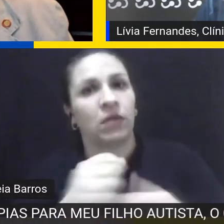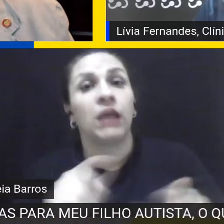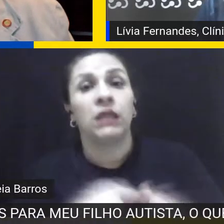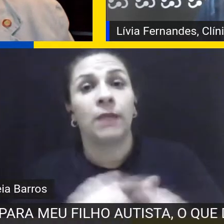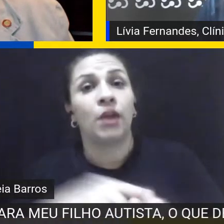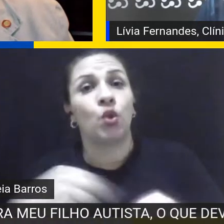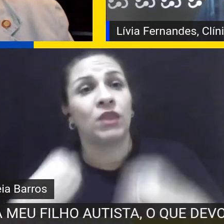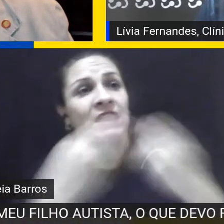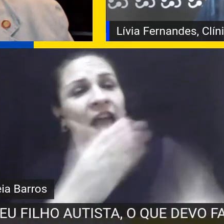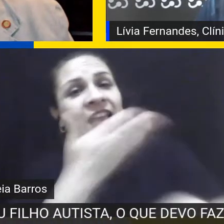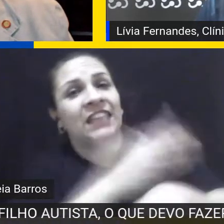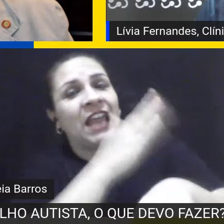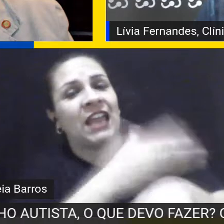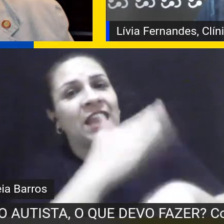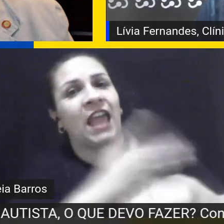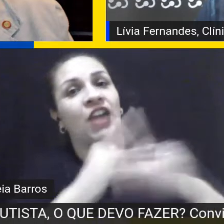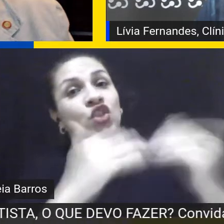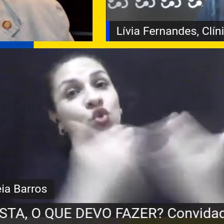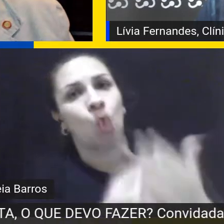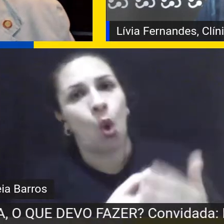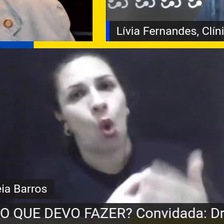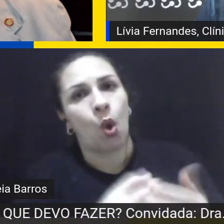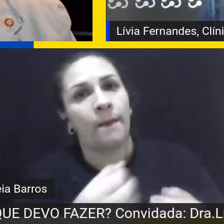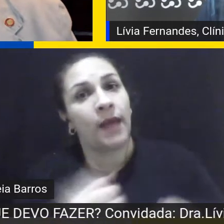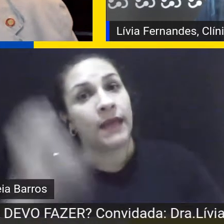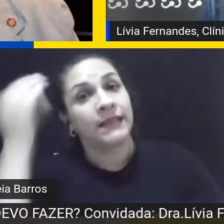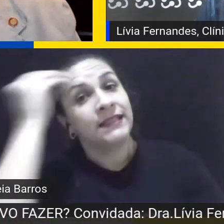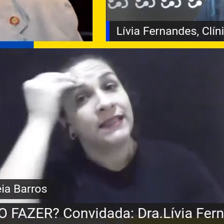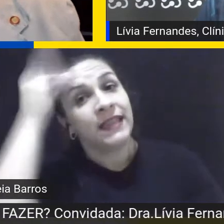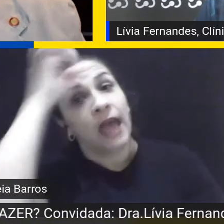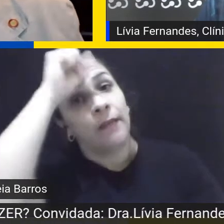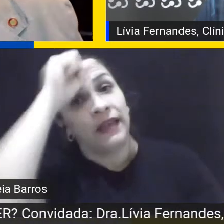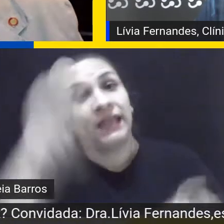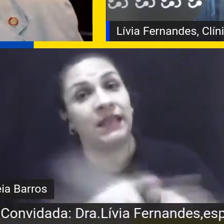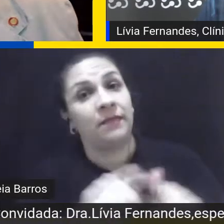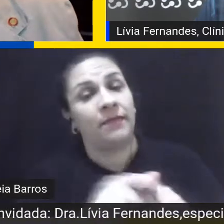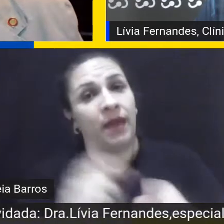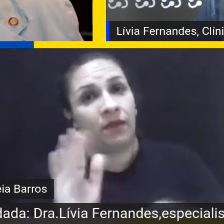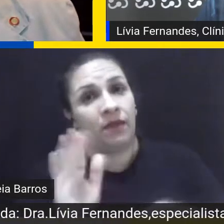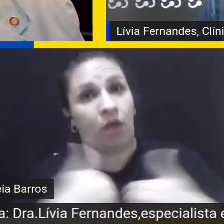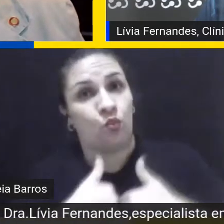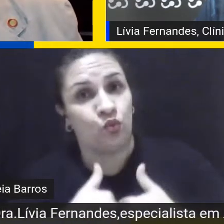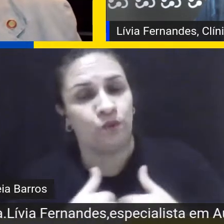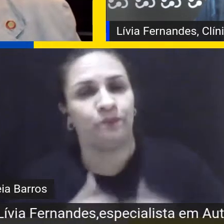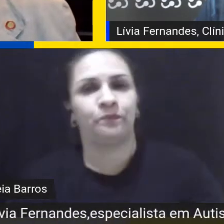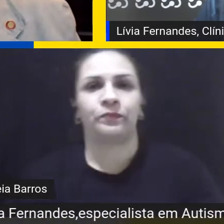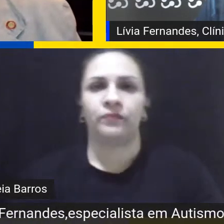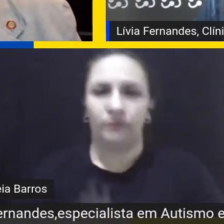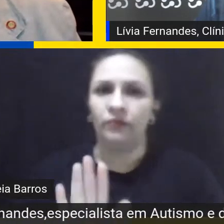Então é uma parceria muito gostosa. Que bom. Agora, diga uma coisa,